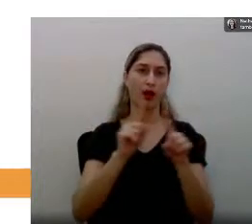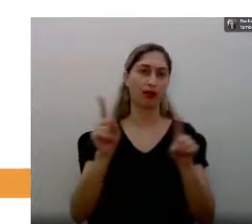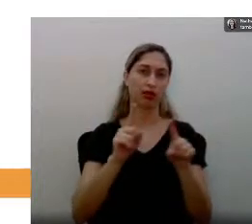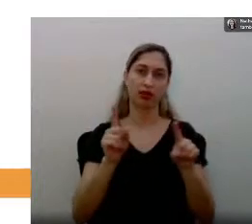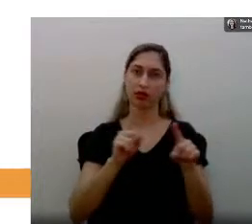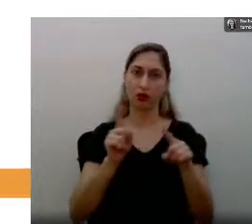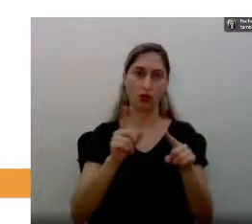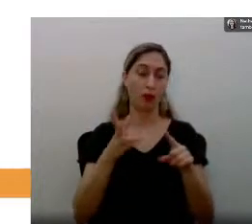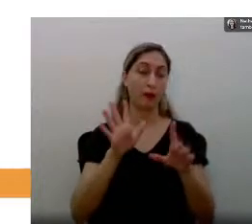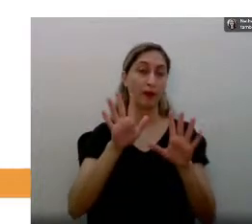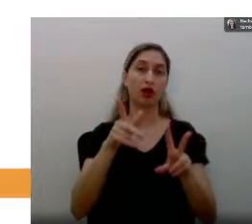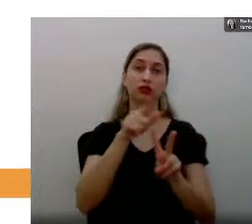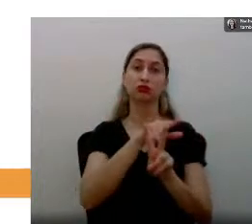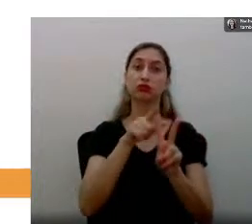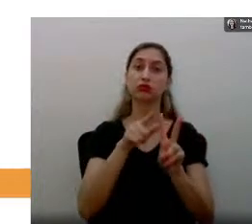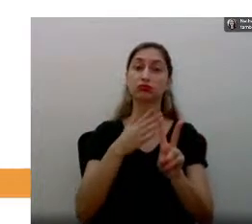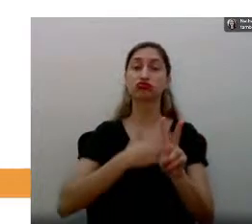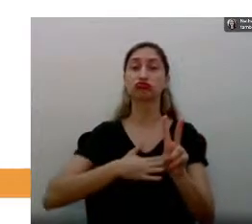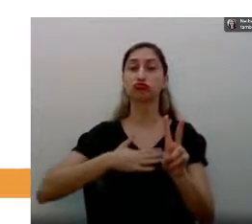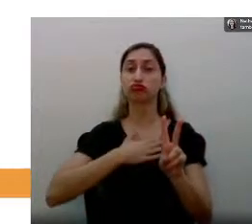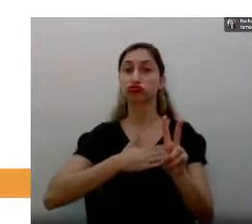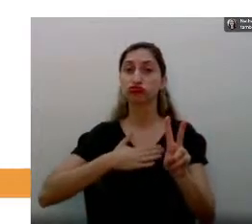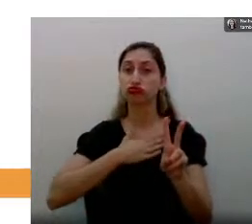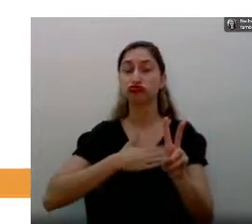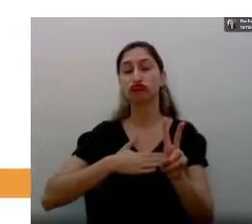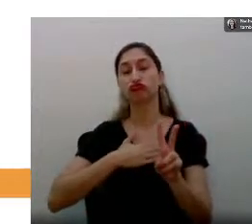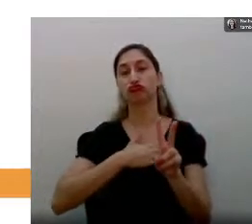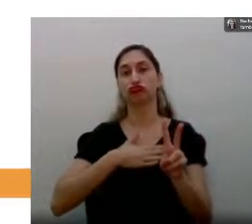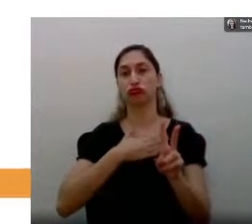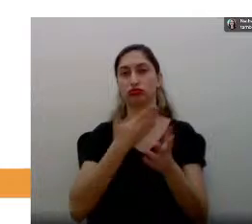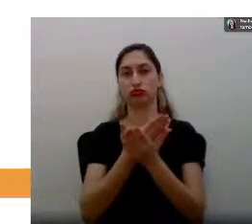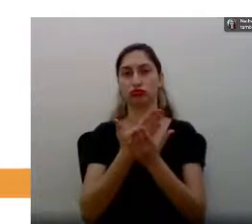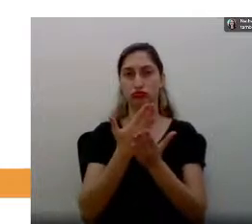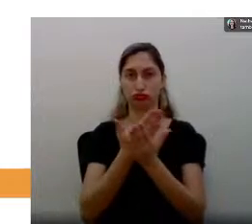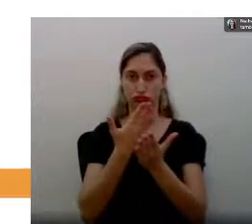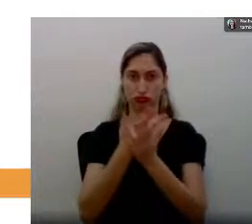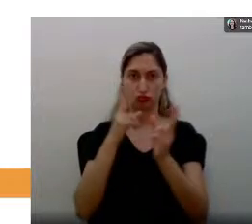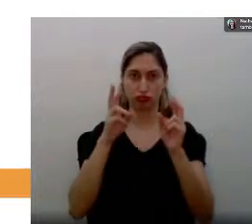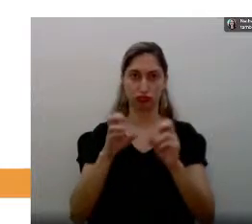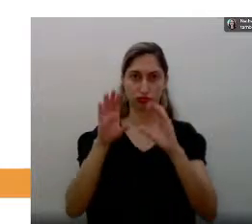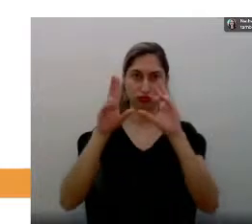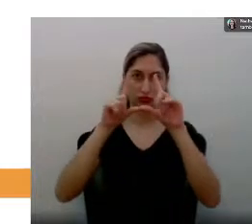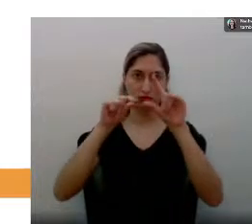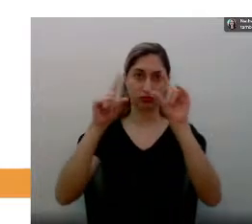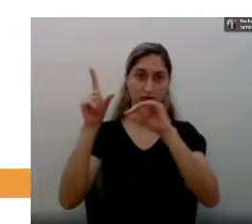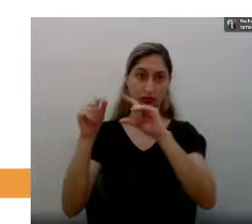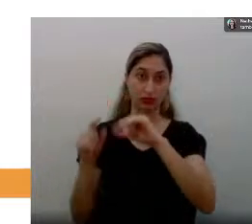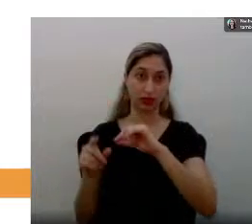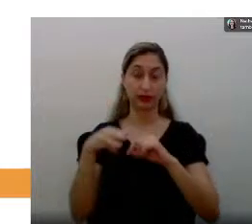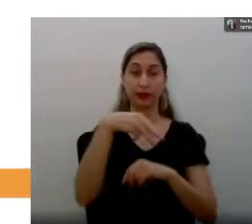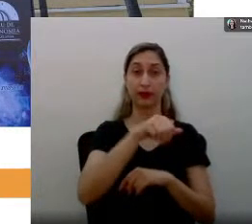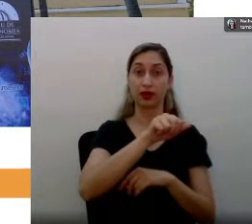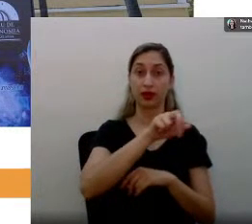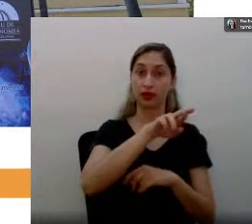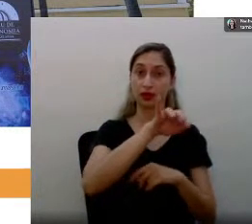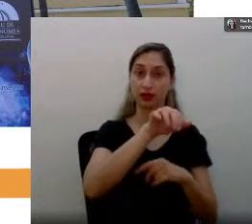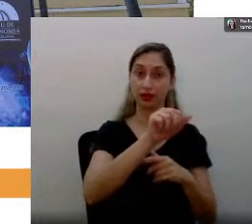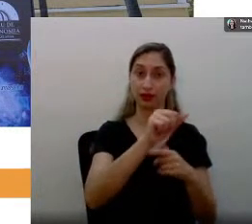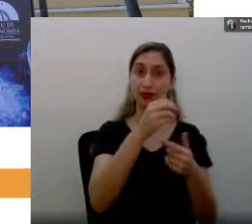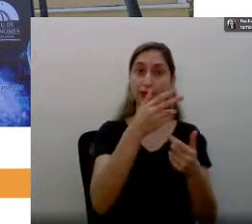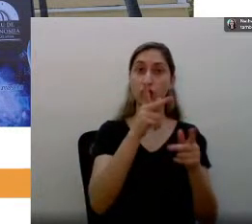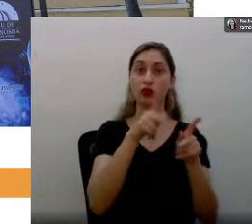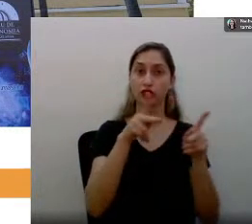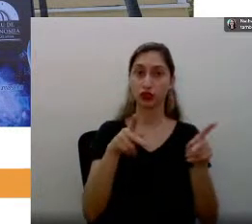que os movia o Henrique croter um médico né e a Maria da Conceição ela era professora bom